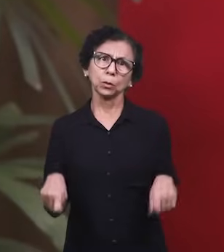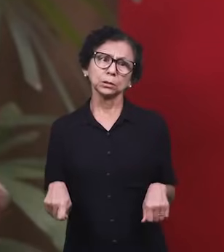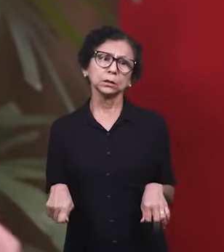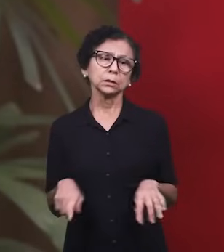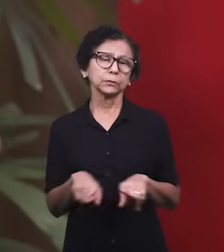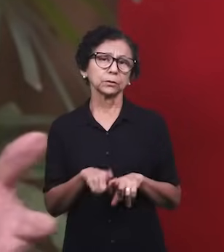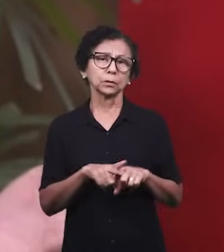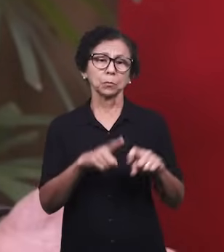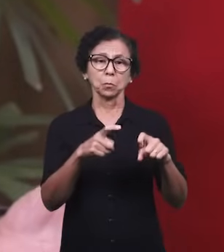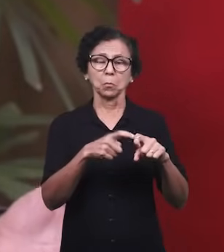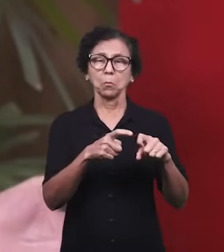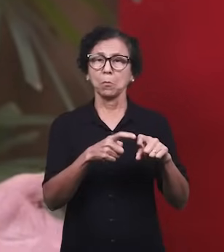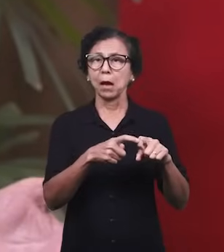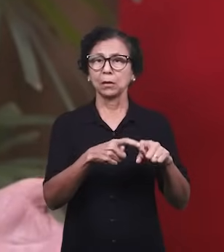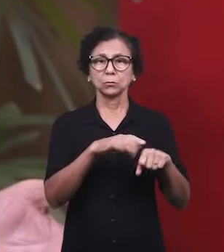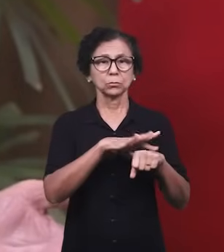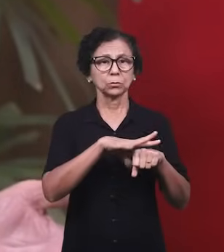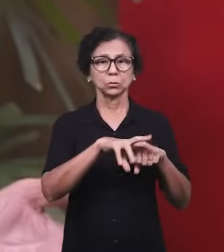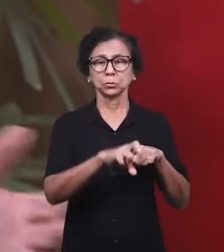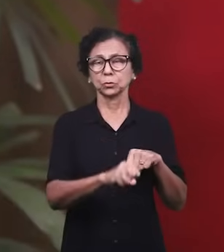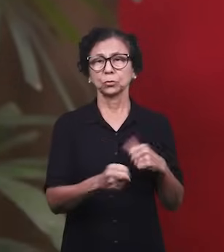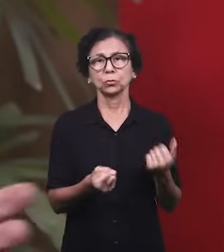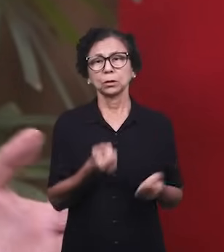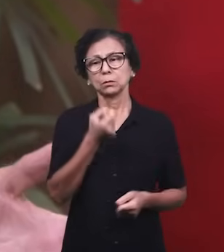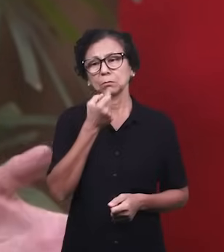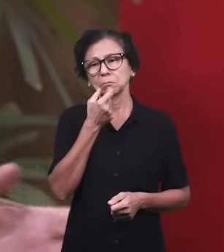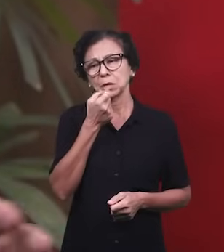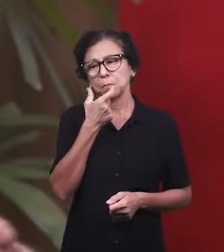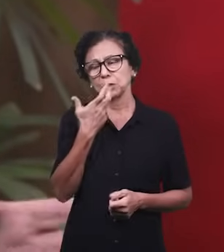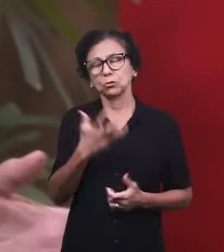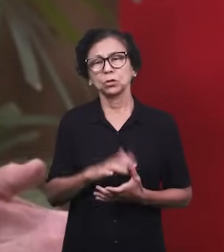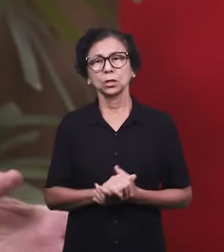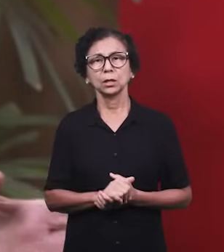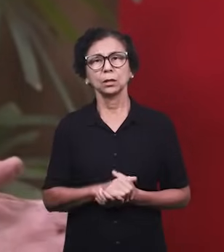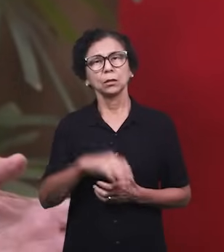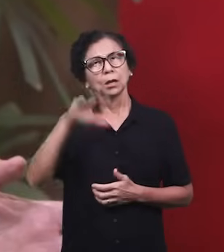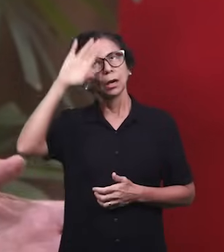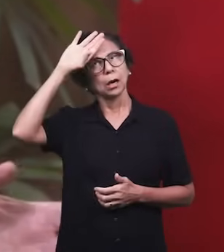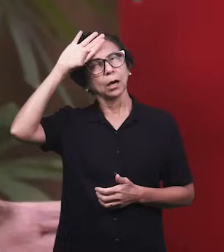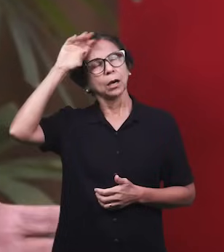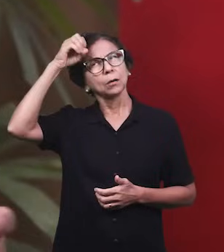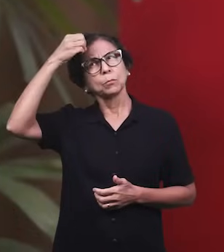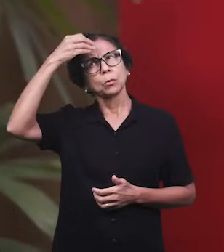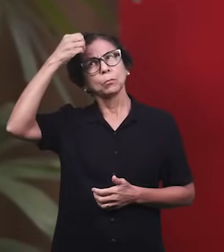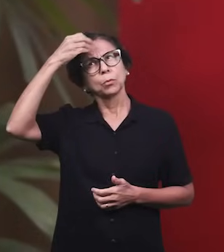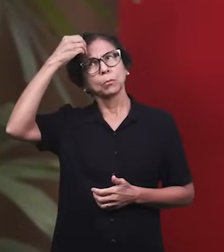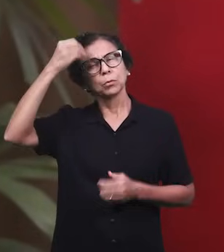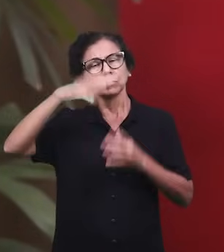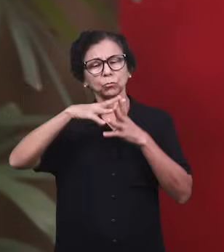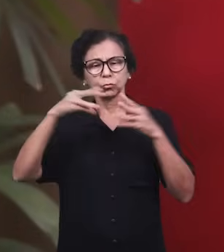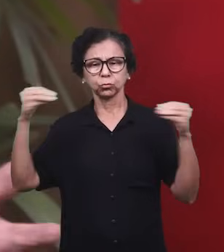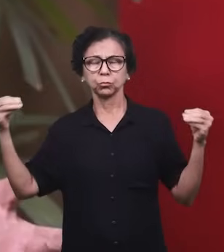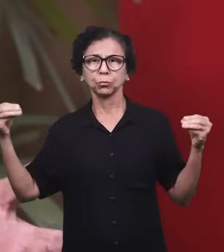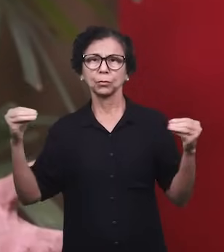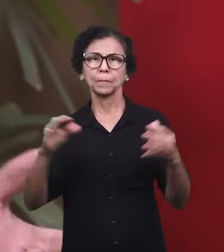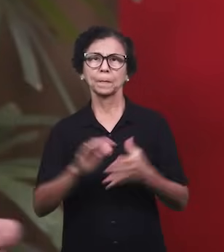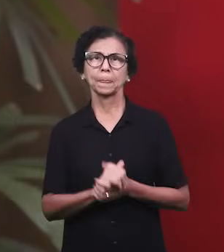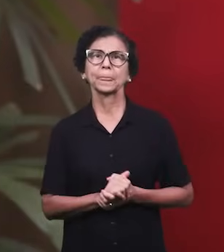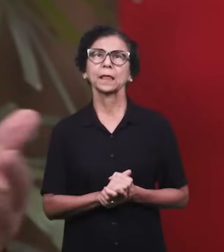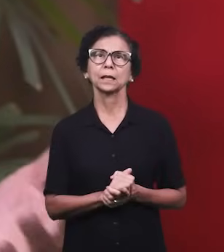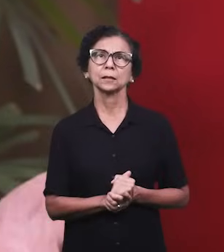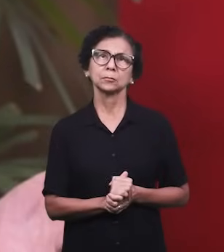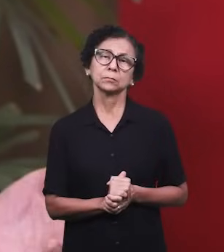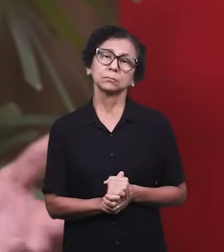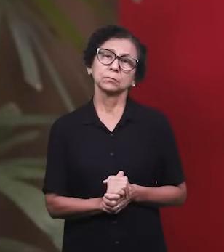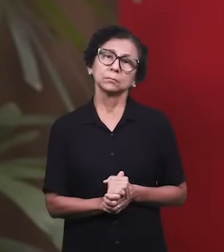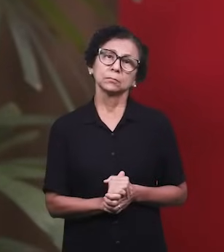possivelmente também seria capaz de curar. Vamos dizer, você toma um melhoral, você resolve a dor de cabeça, né? Toma um paracetamol, né? Você